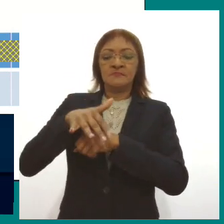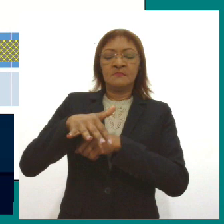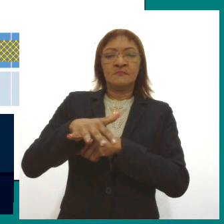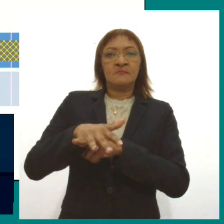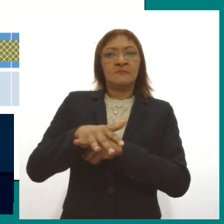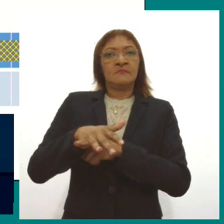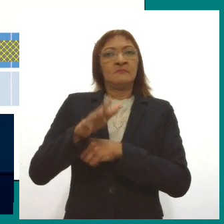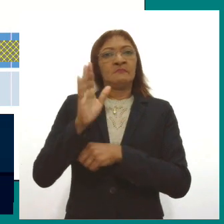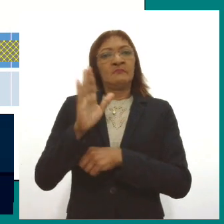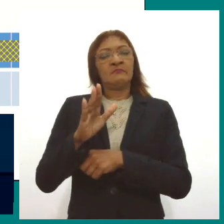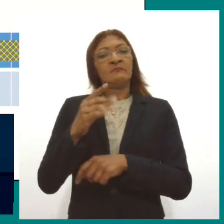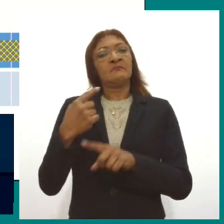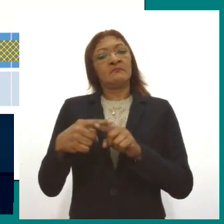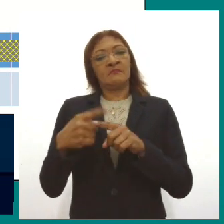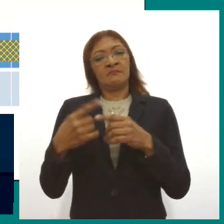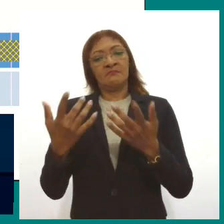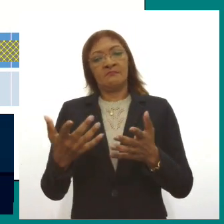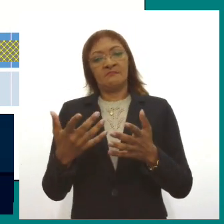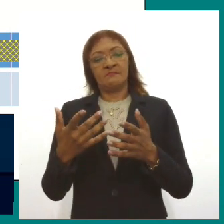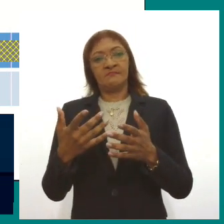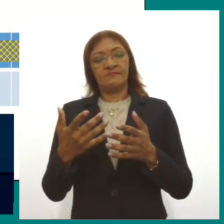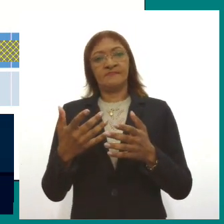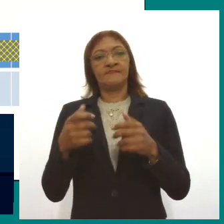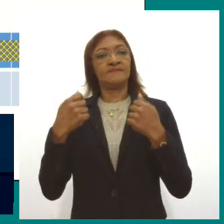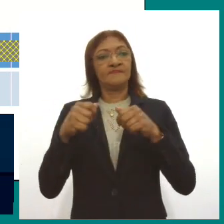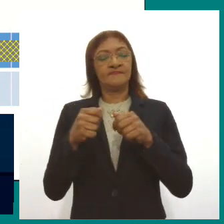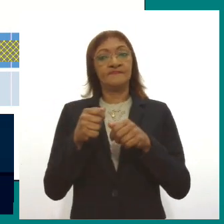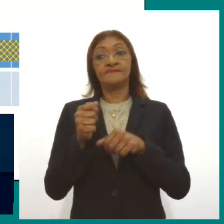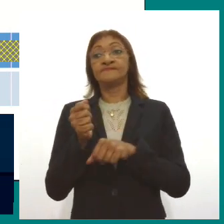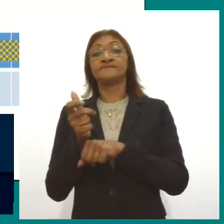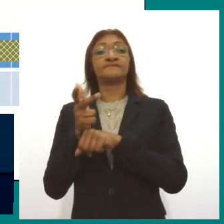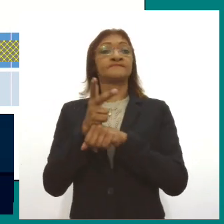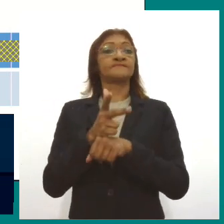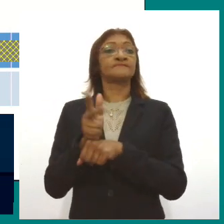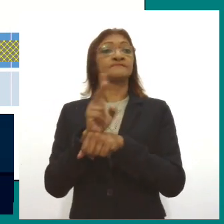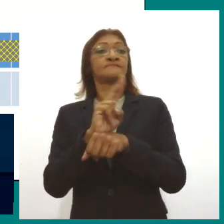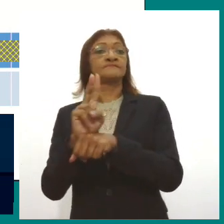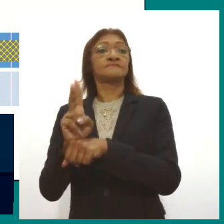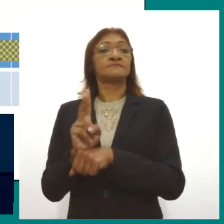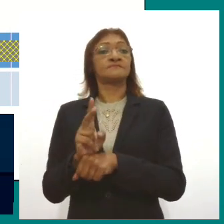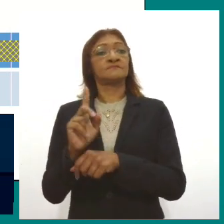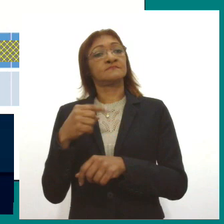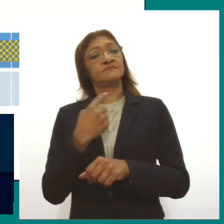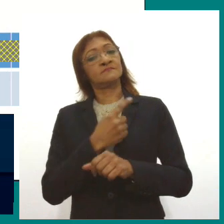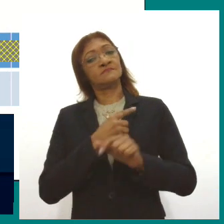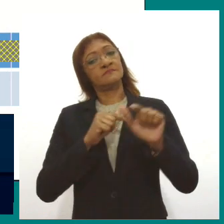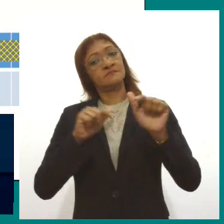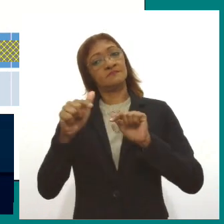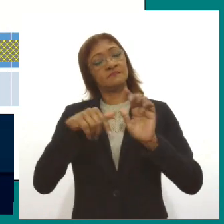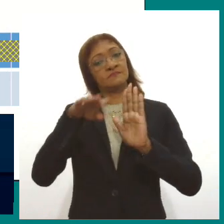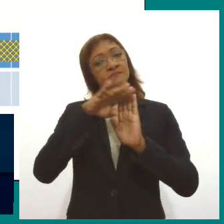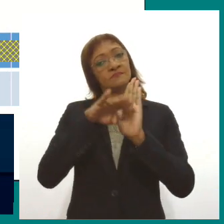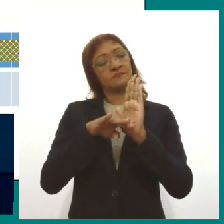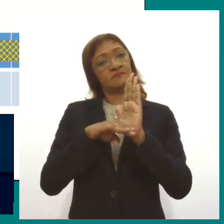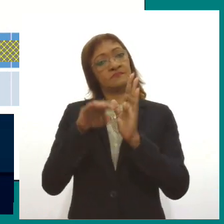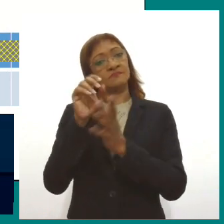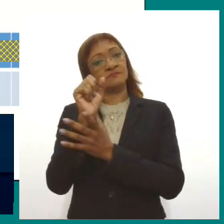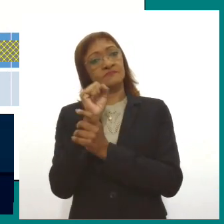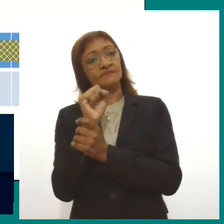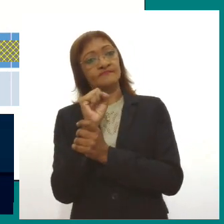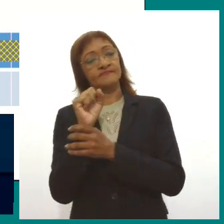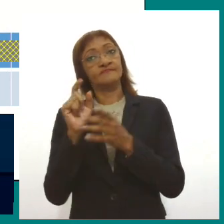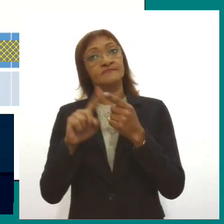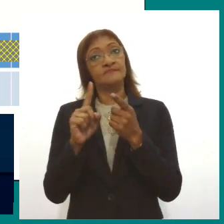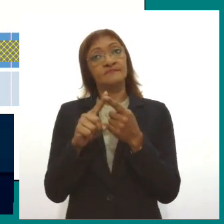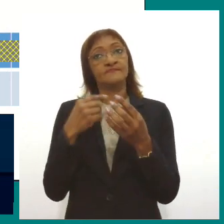muito relevante porque essas barragens precisam ser monitoradas e a gente está trabalhando não só no plano de segurança dessa barragem, mas também